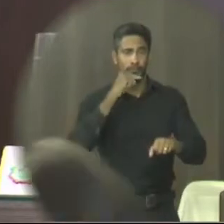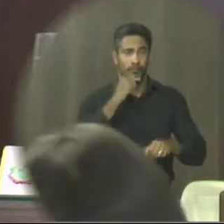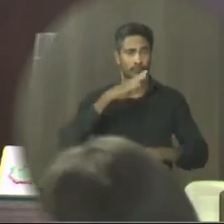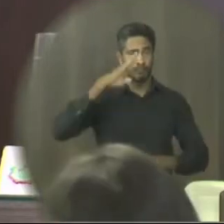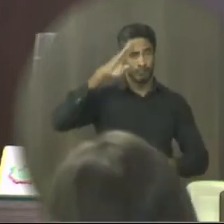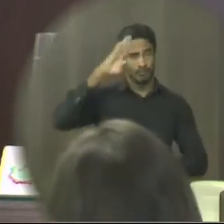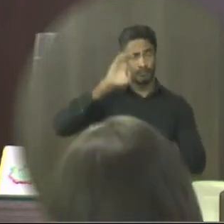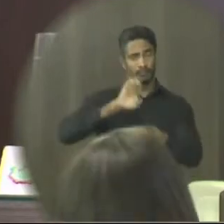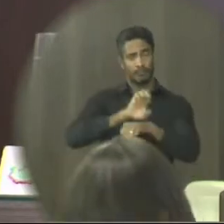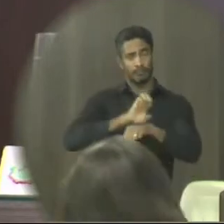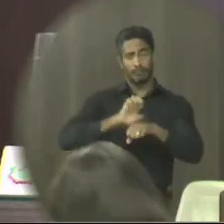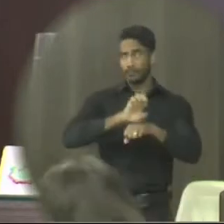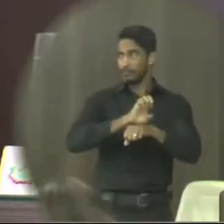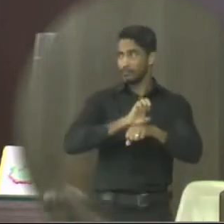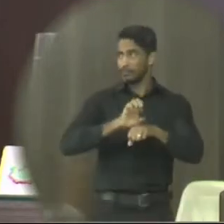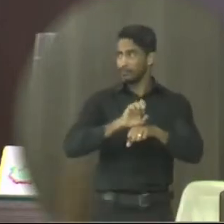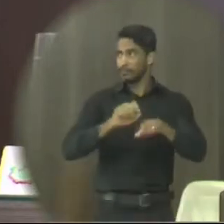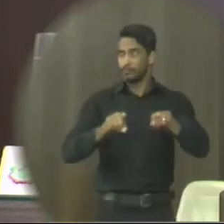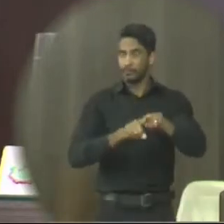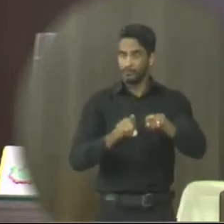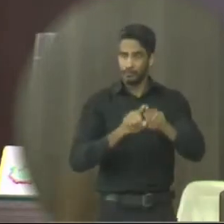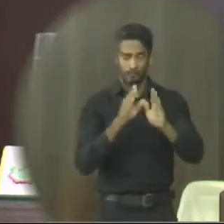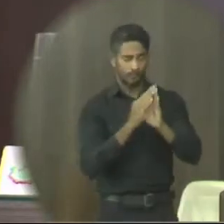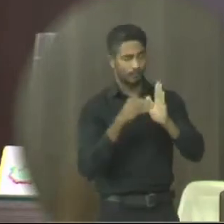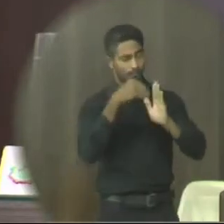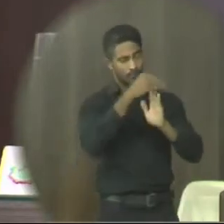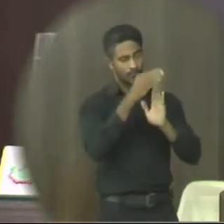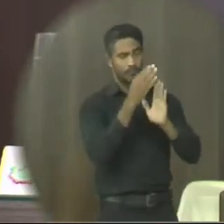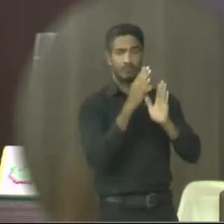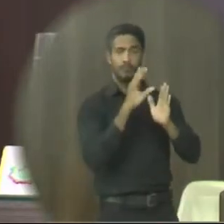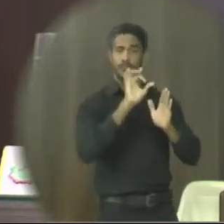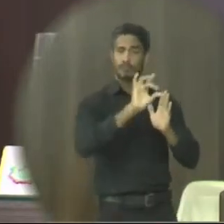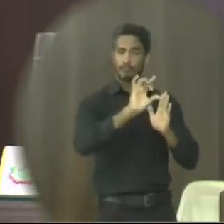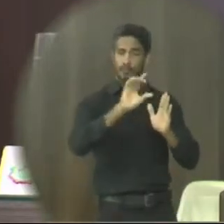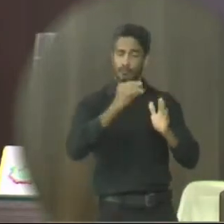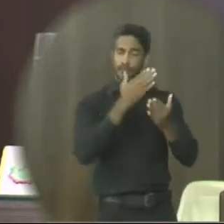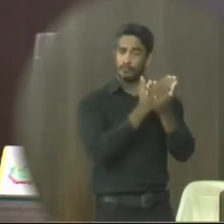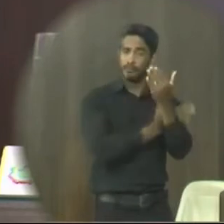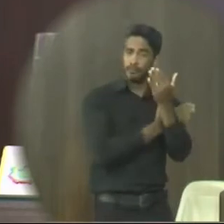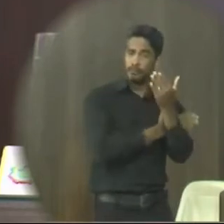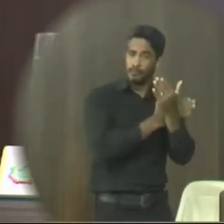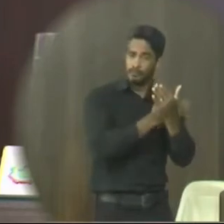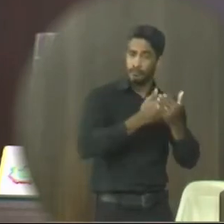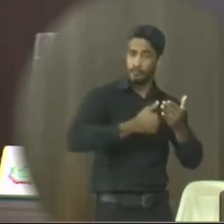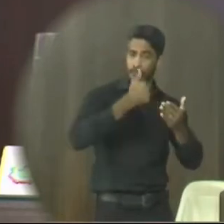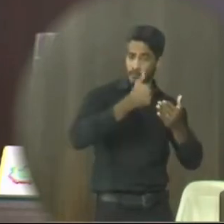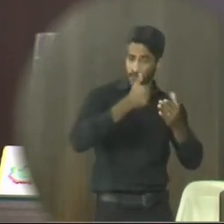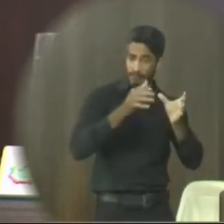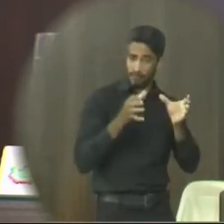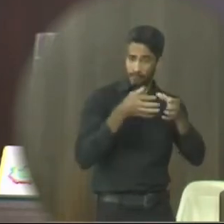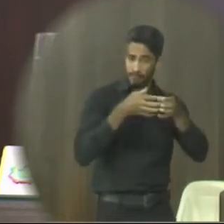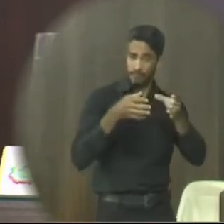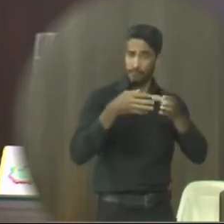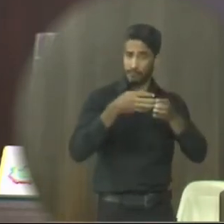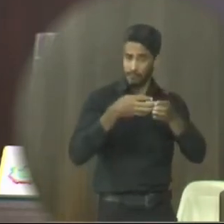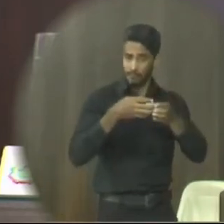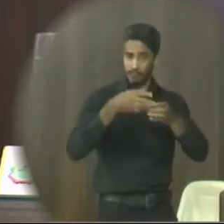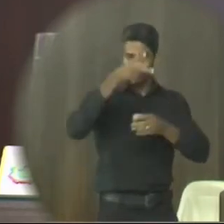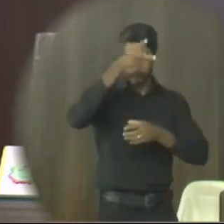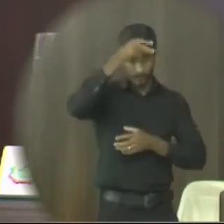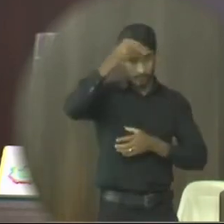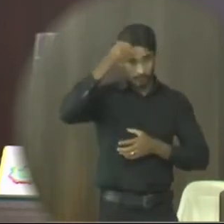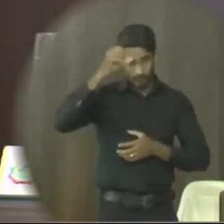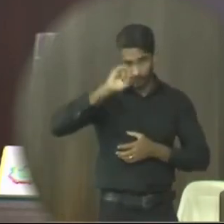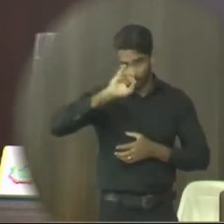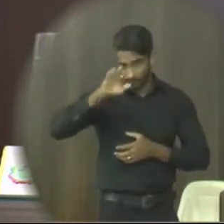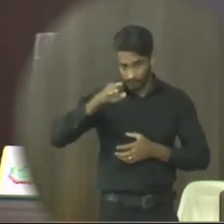do executivo e de agenda para cada pasta do primeiro escalão da Prefeitura Municipal de Janaúba, incluindo-se